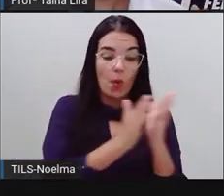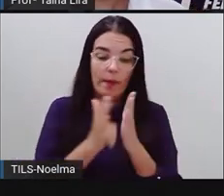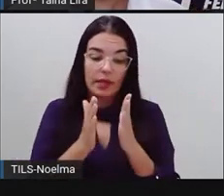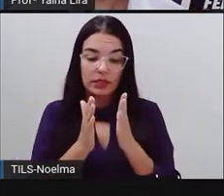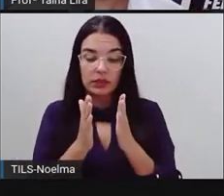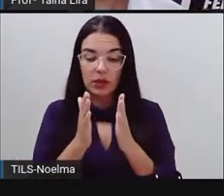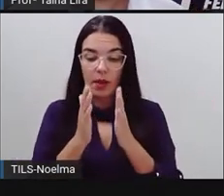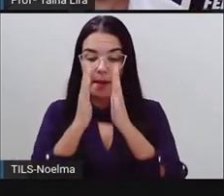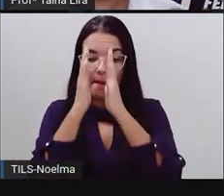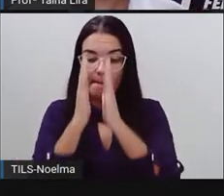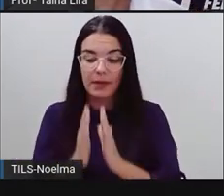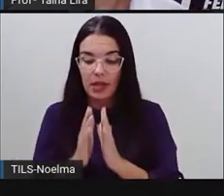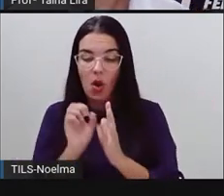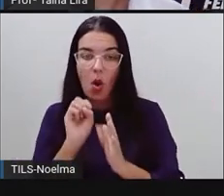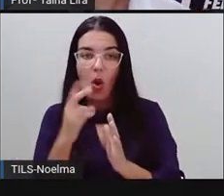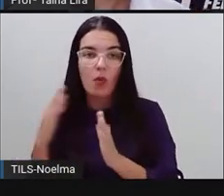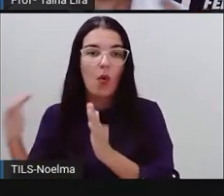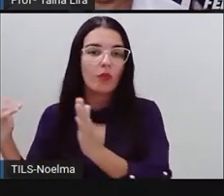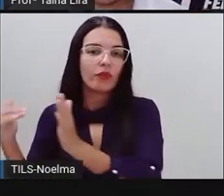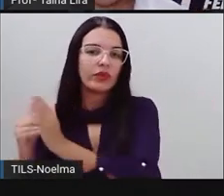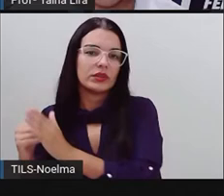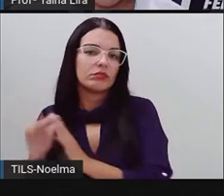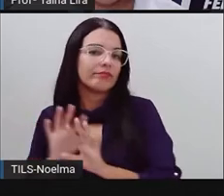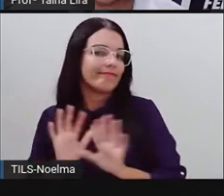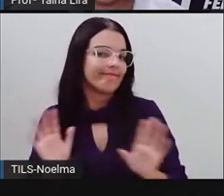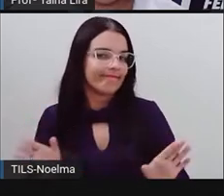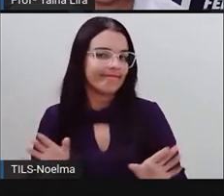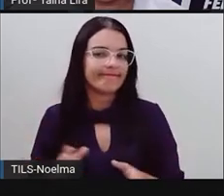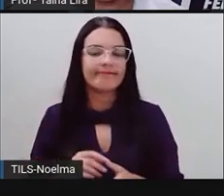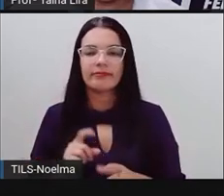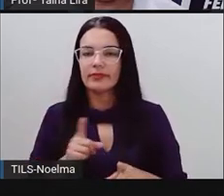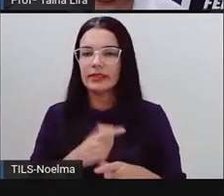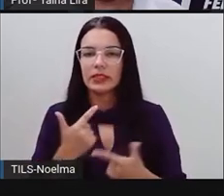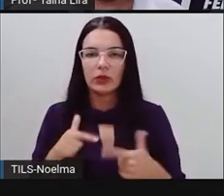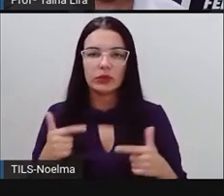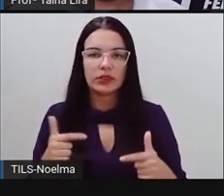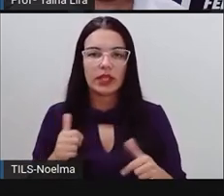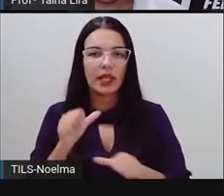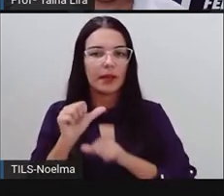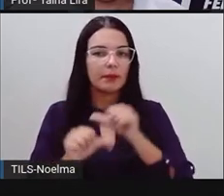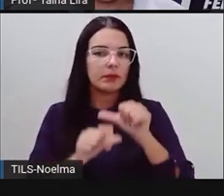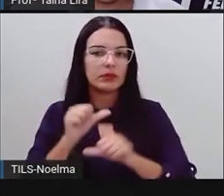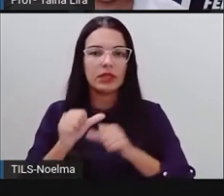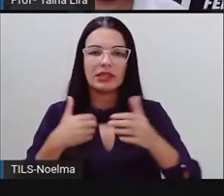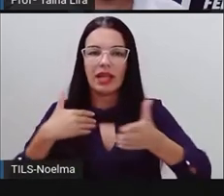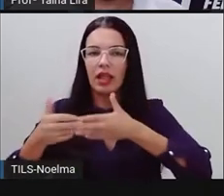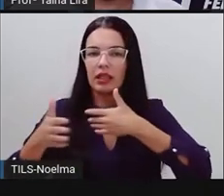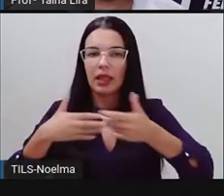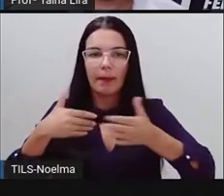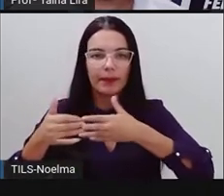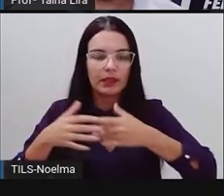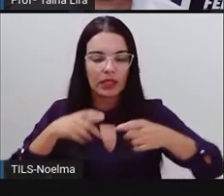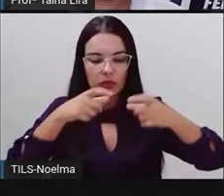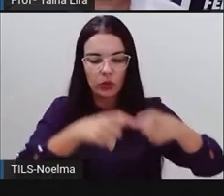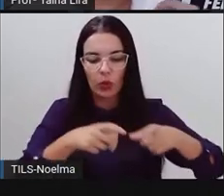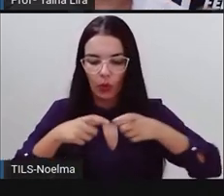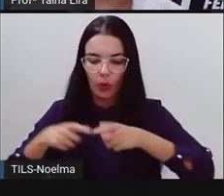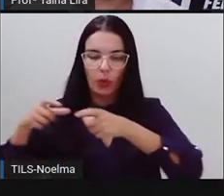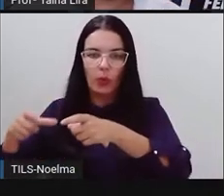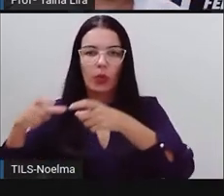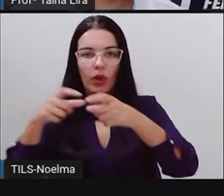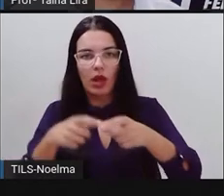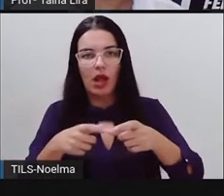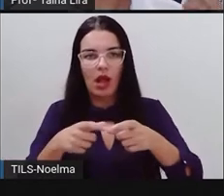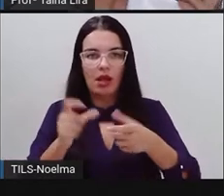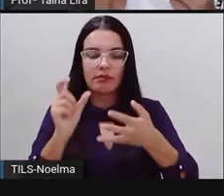Alice ou em lápis né então o ih também ó e não vai mudar Tá certo independente